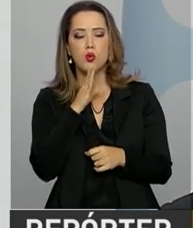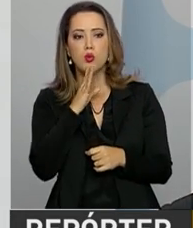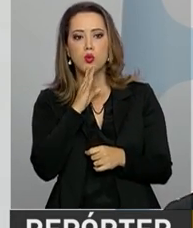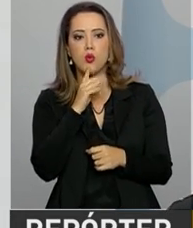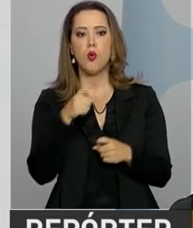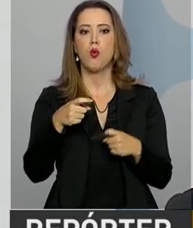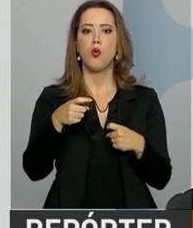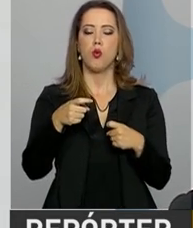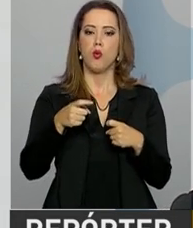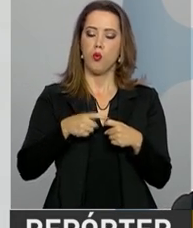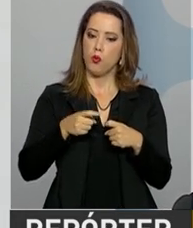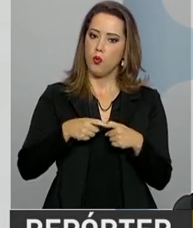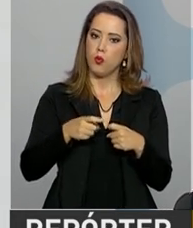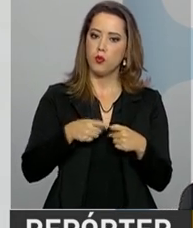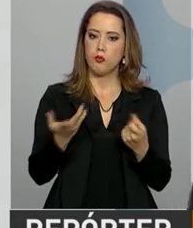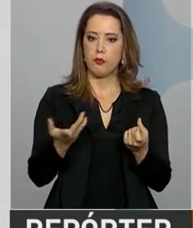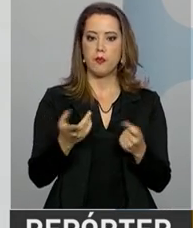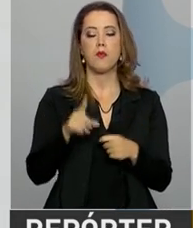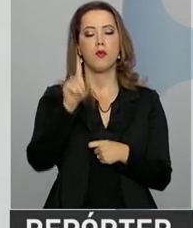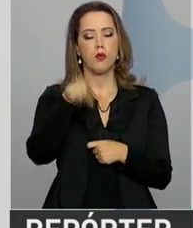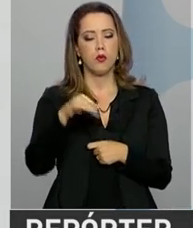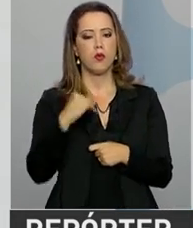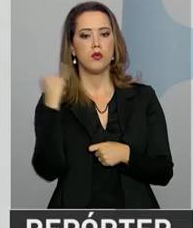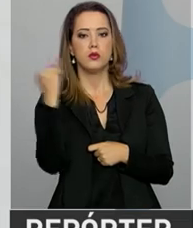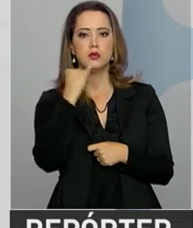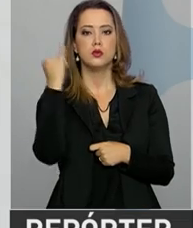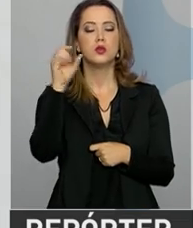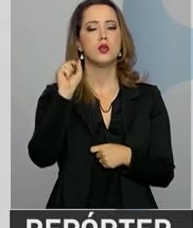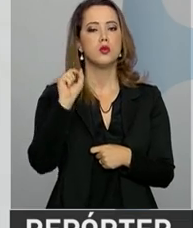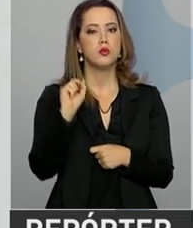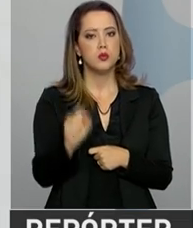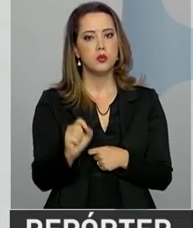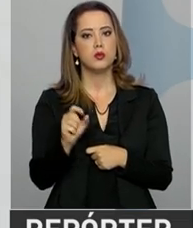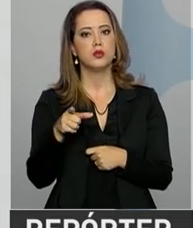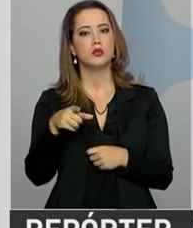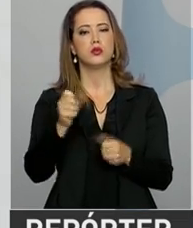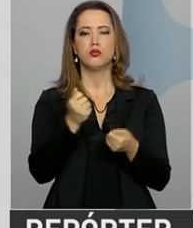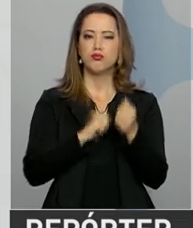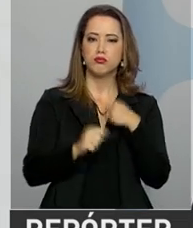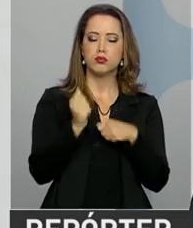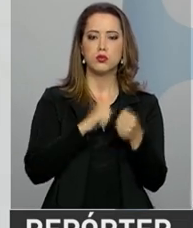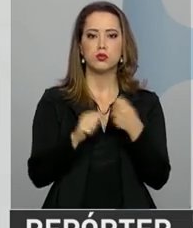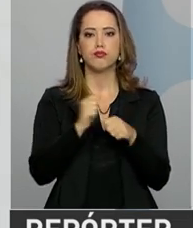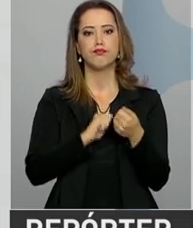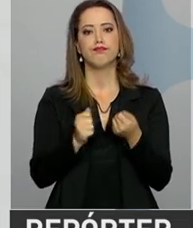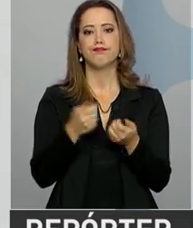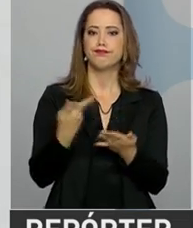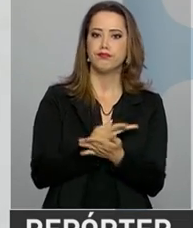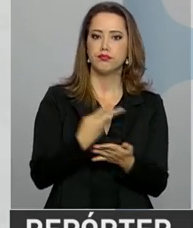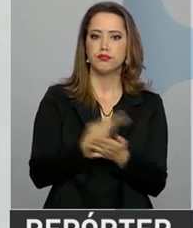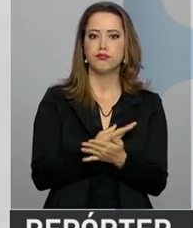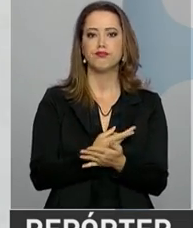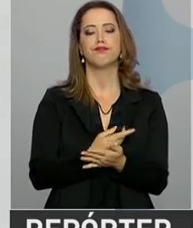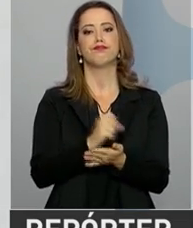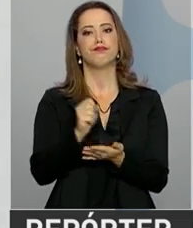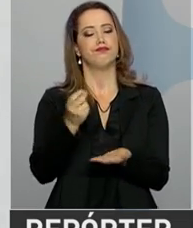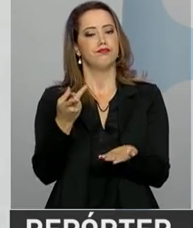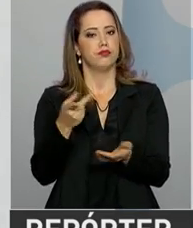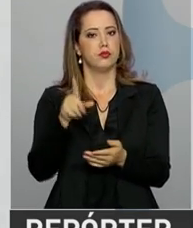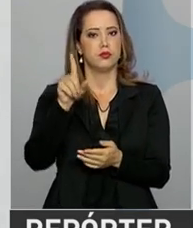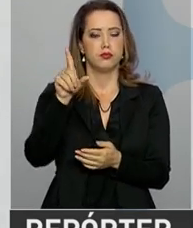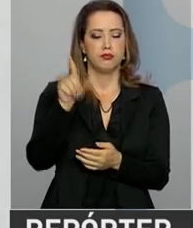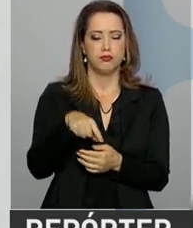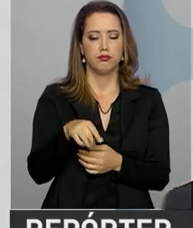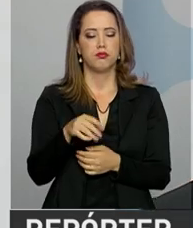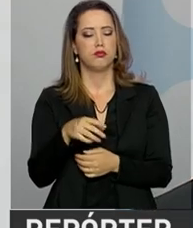em qualquer utilização do orçamento de forma inadequada acaba prejudicando um número maior